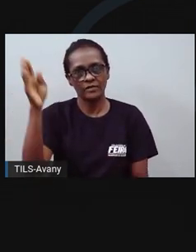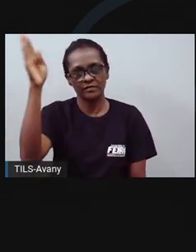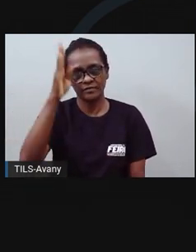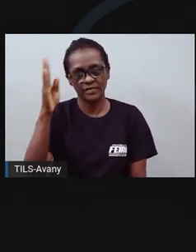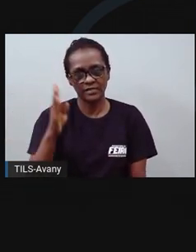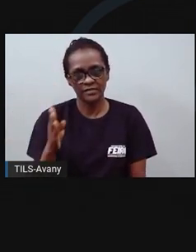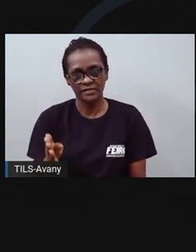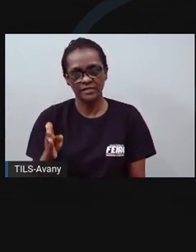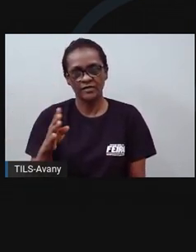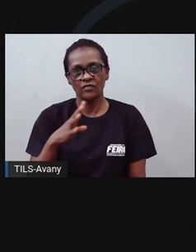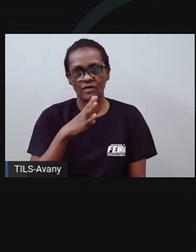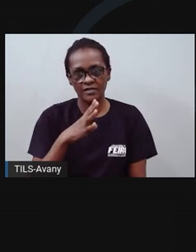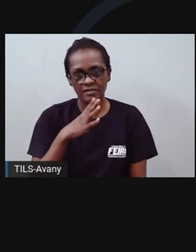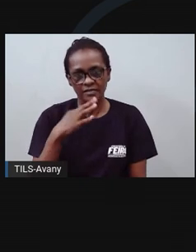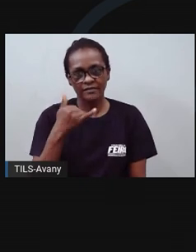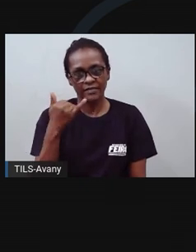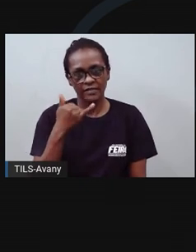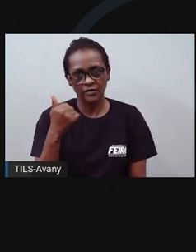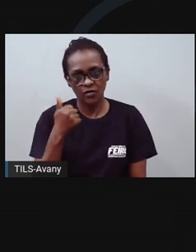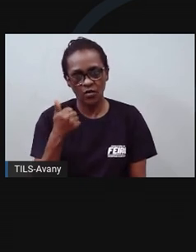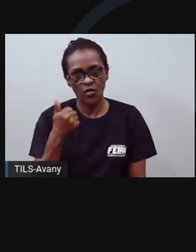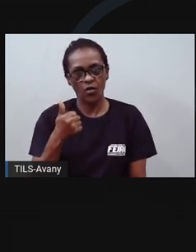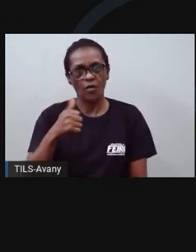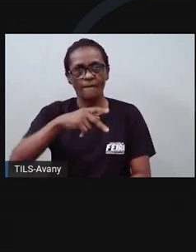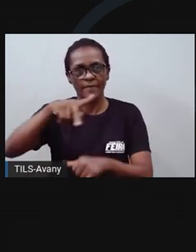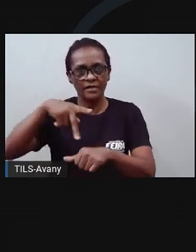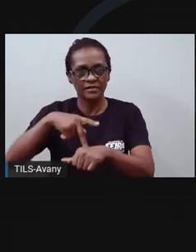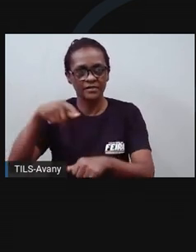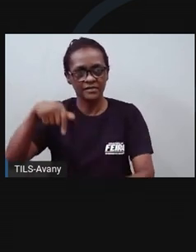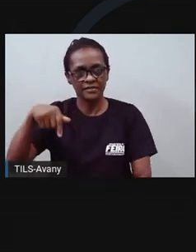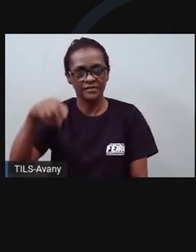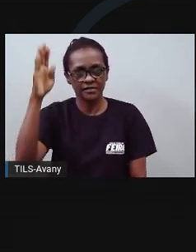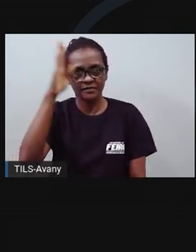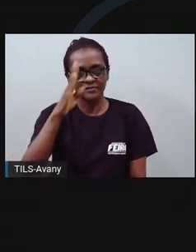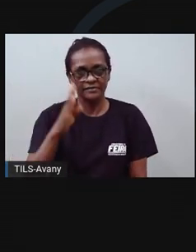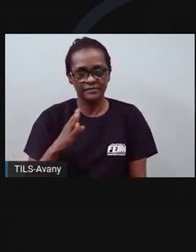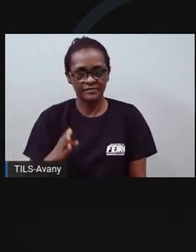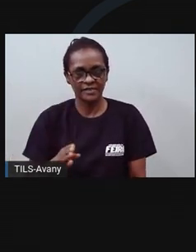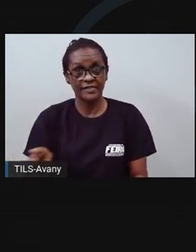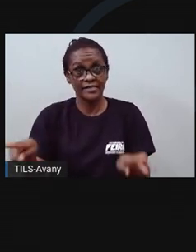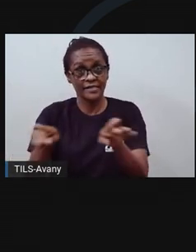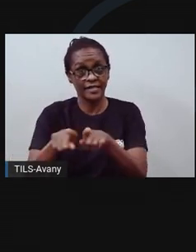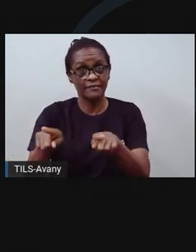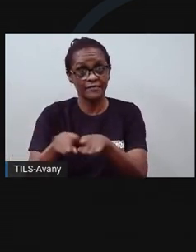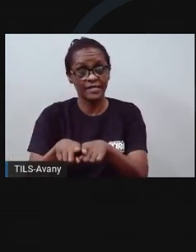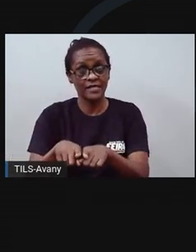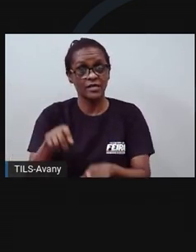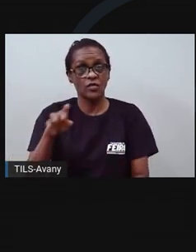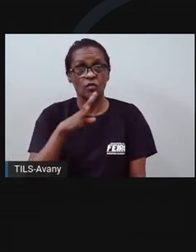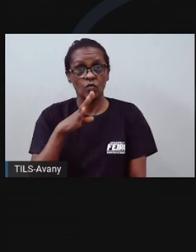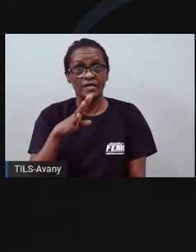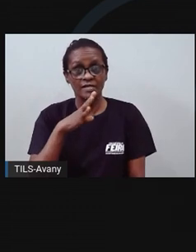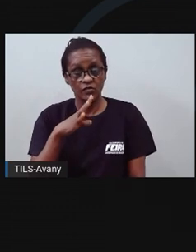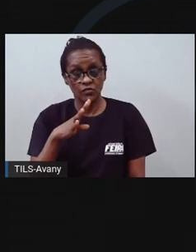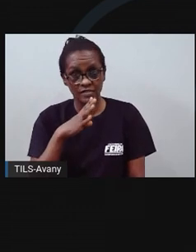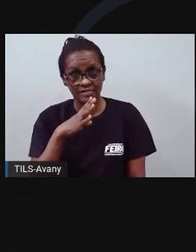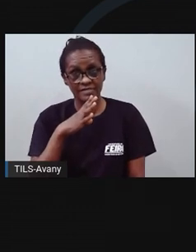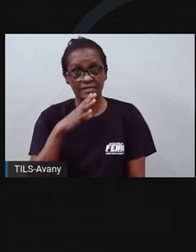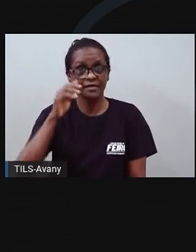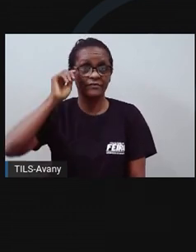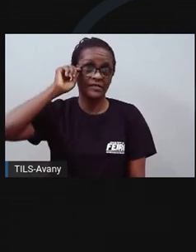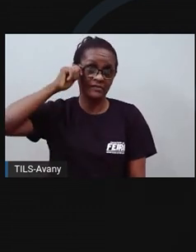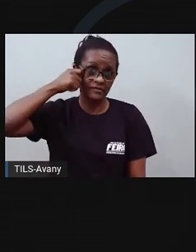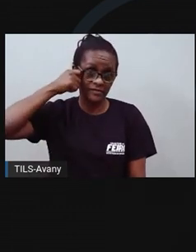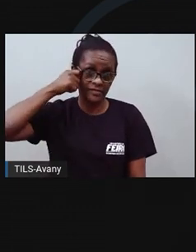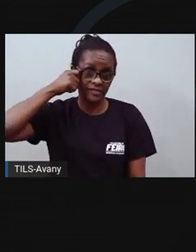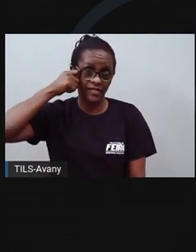origens, quanto para o povo africano, já que é totalmente parte de sua cultura. É a história da Balmy, essa